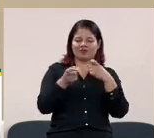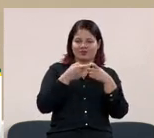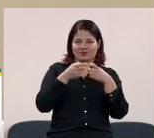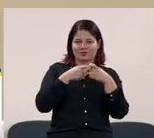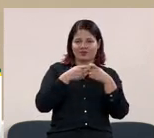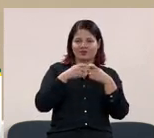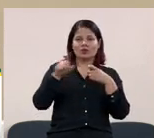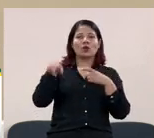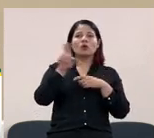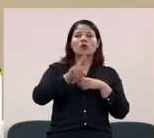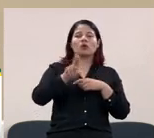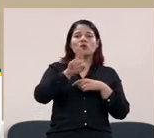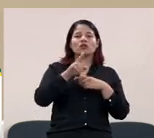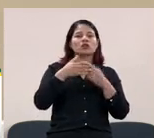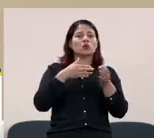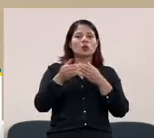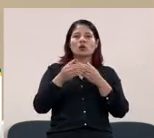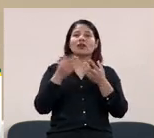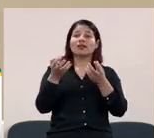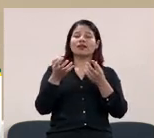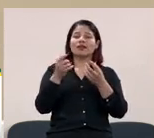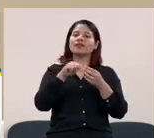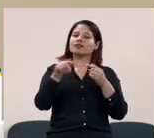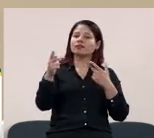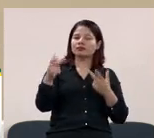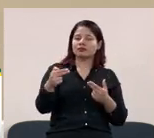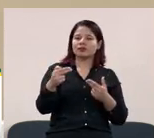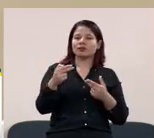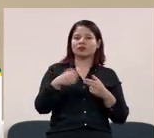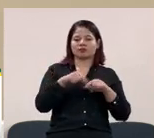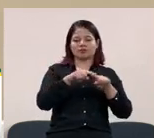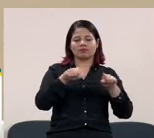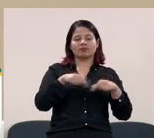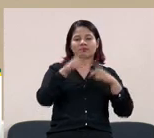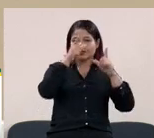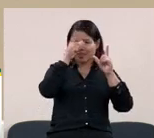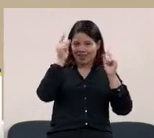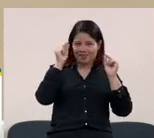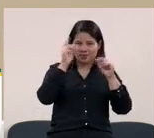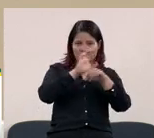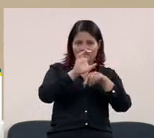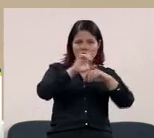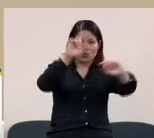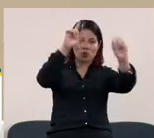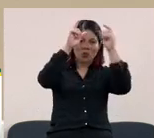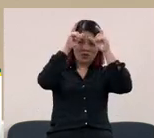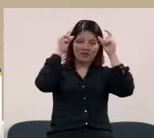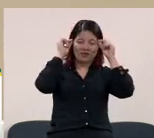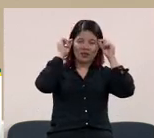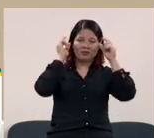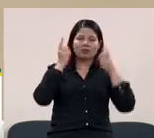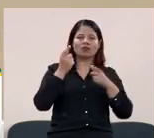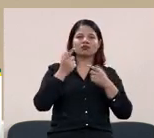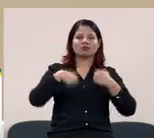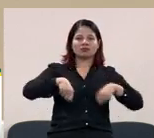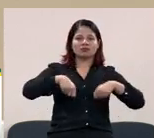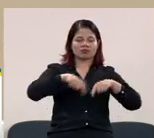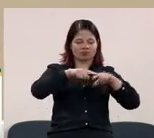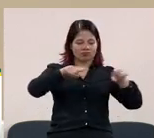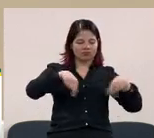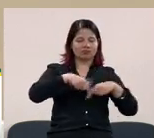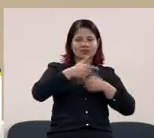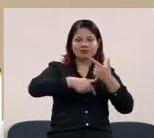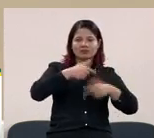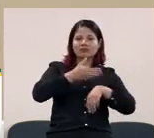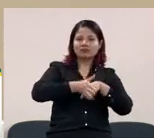Primeiro, a consolidação de cursos com laboratórios comuns, como enfermagem, o próprio curso de